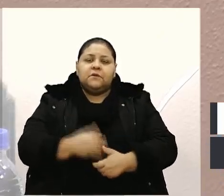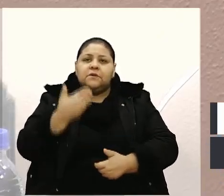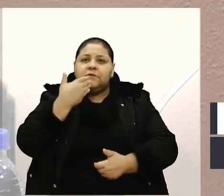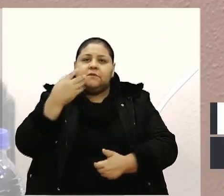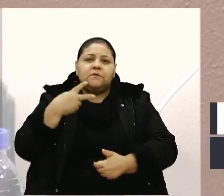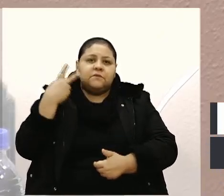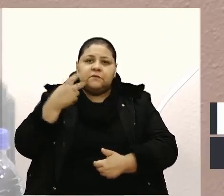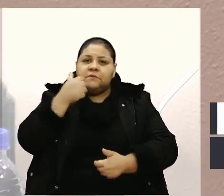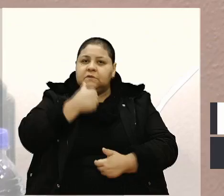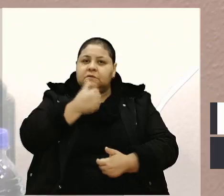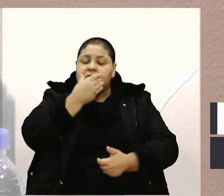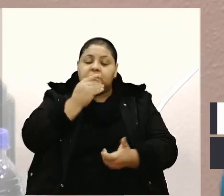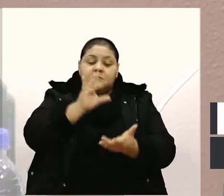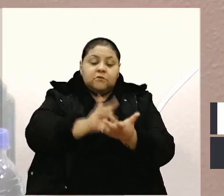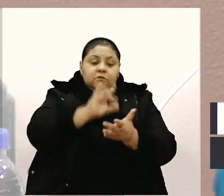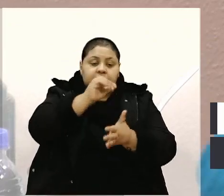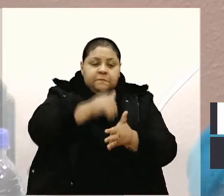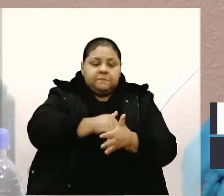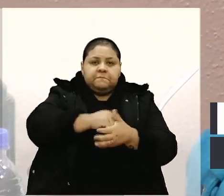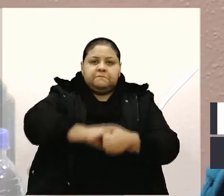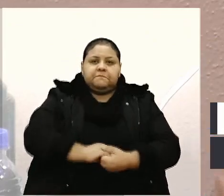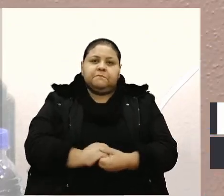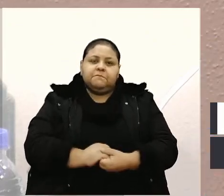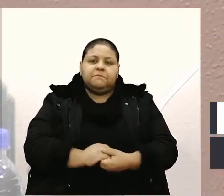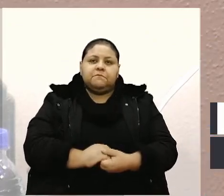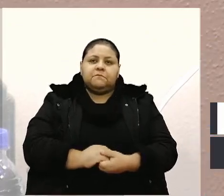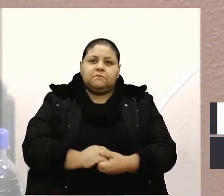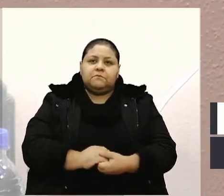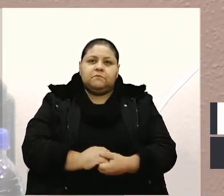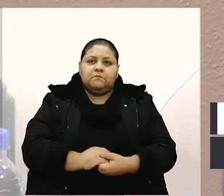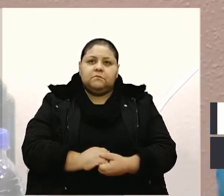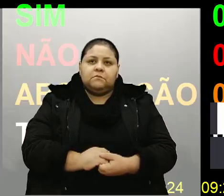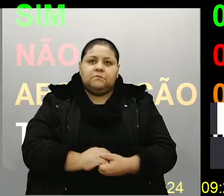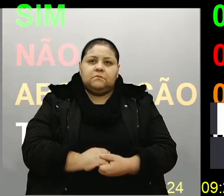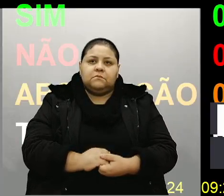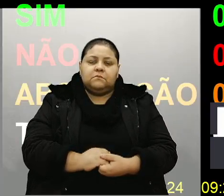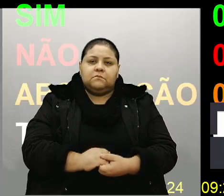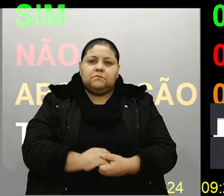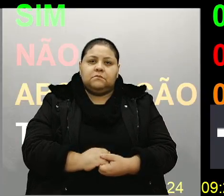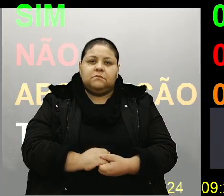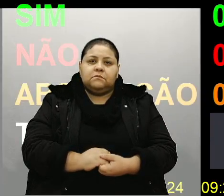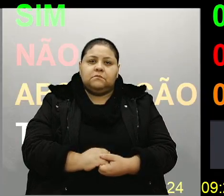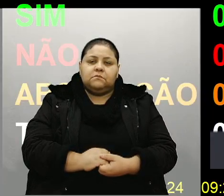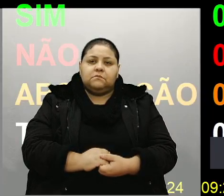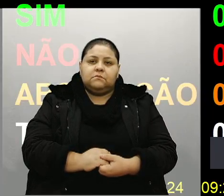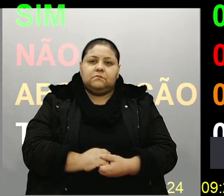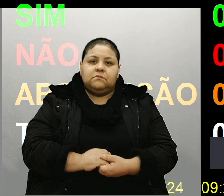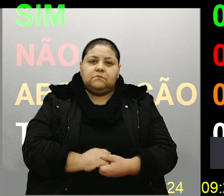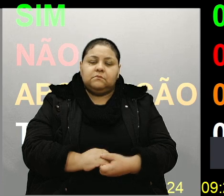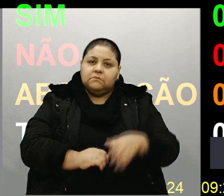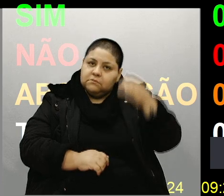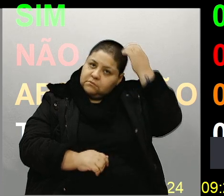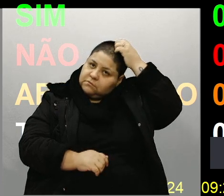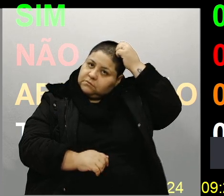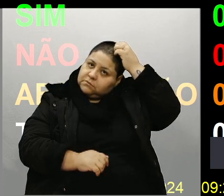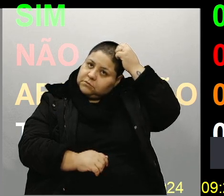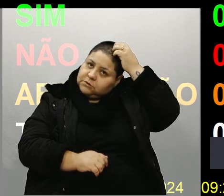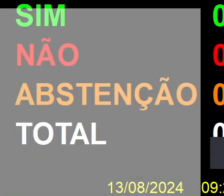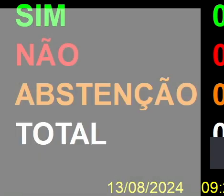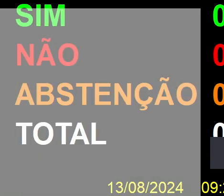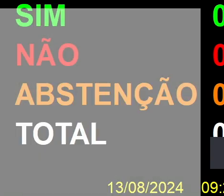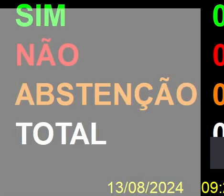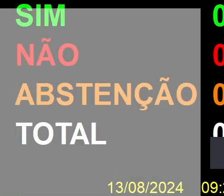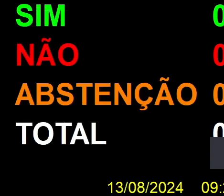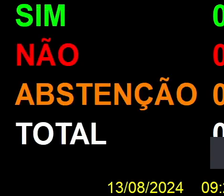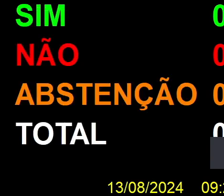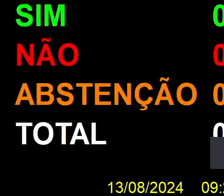às vereadoras e vereadores que registrem os seus votos. Voto sim, senhora presidente. Voto sim, senhora presidente. Vereador Lucas Gil